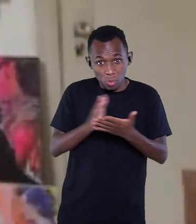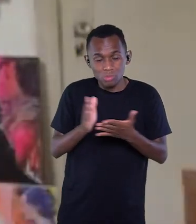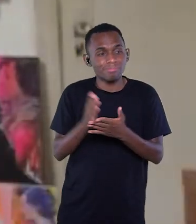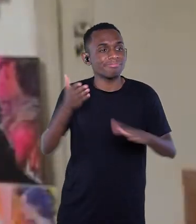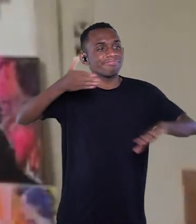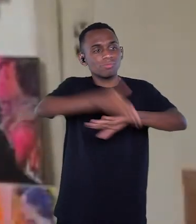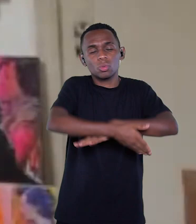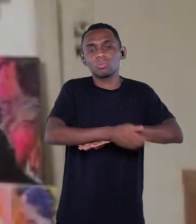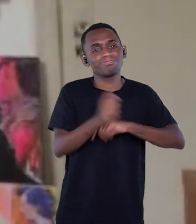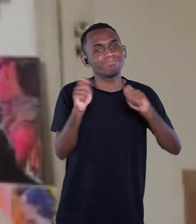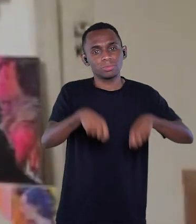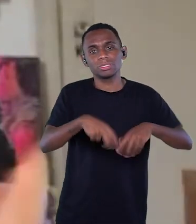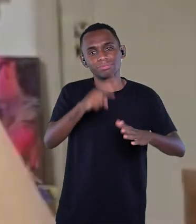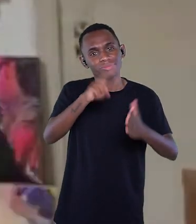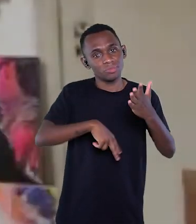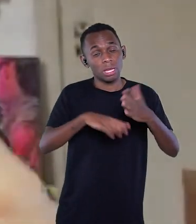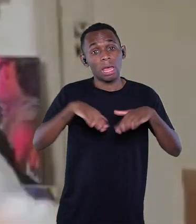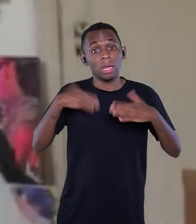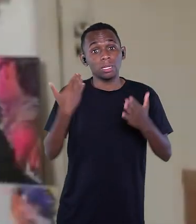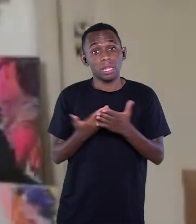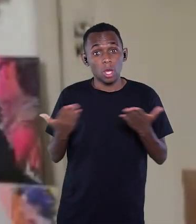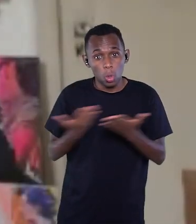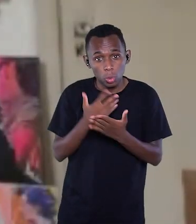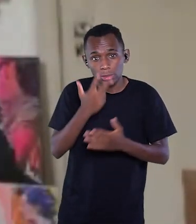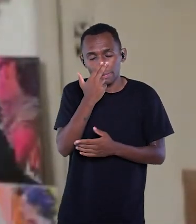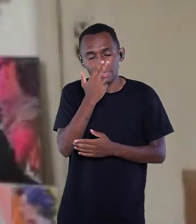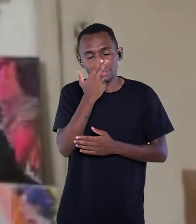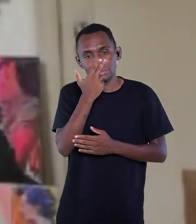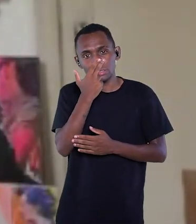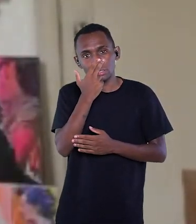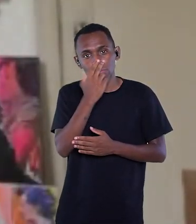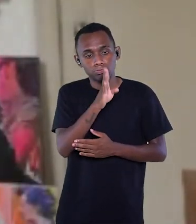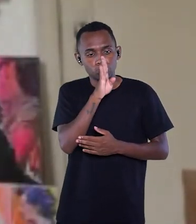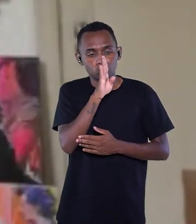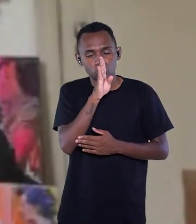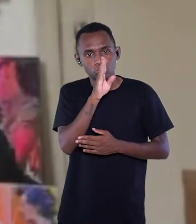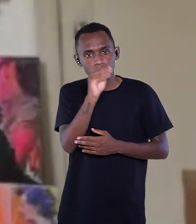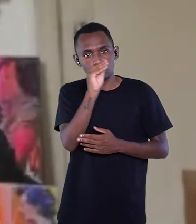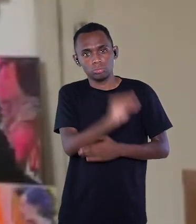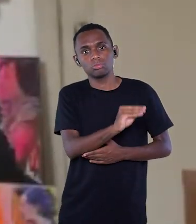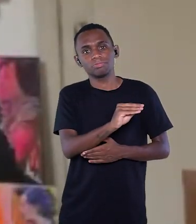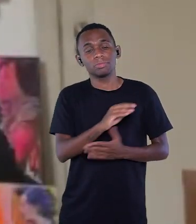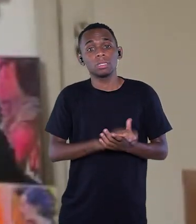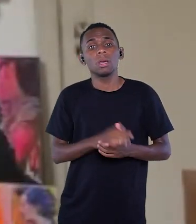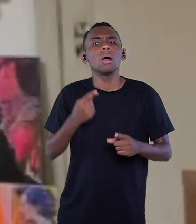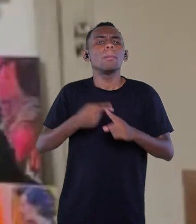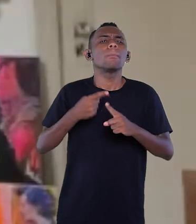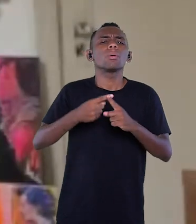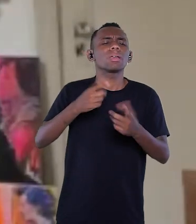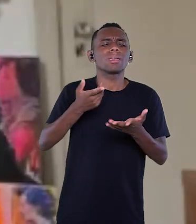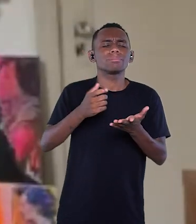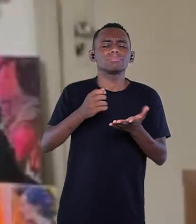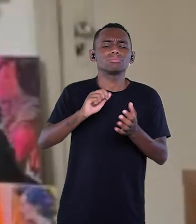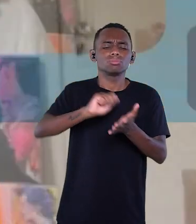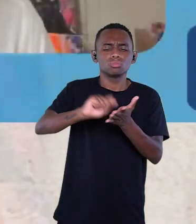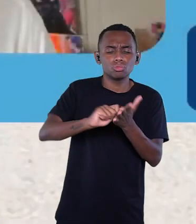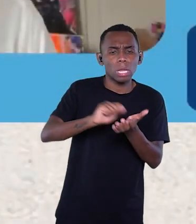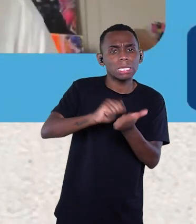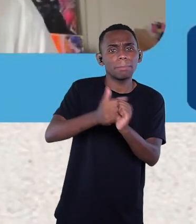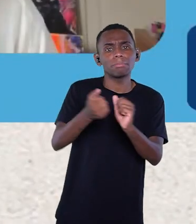figura bastante, até hoje, abafada, assim, né? Não sei se a gente Por que você acha que ela não foi reeditada,